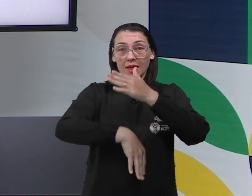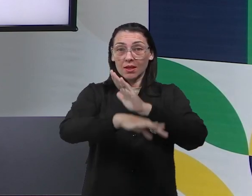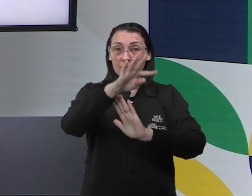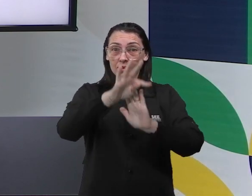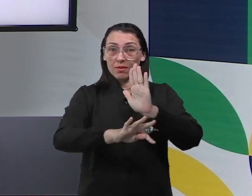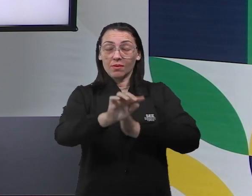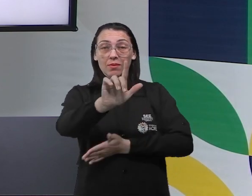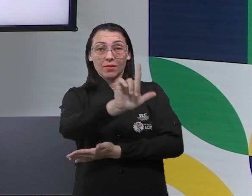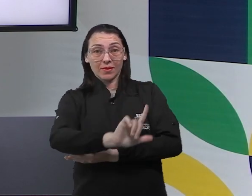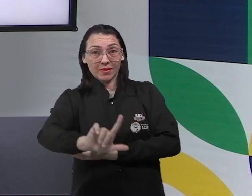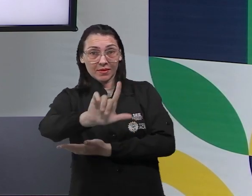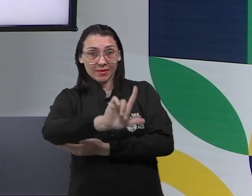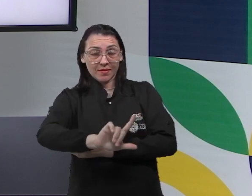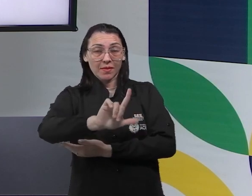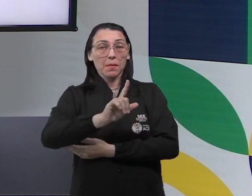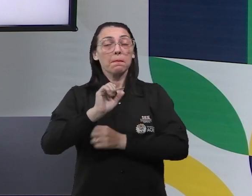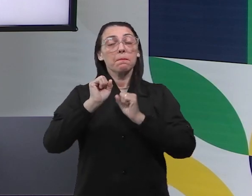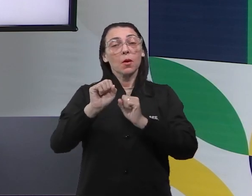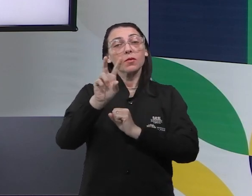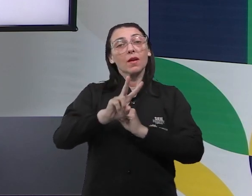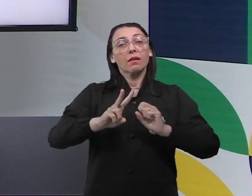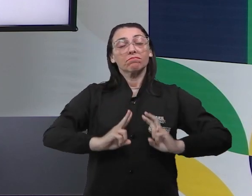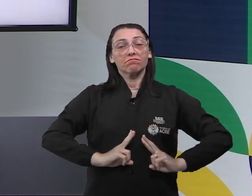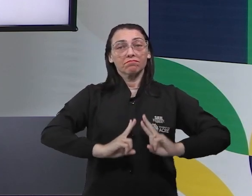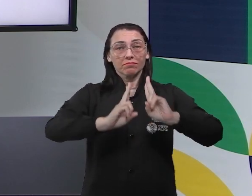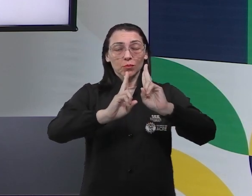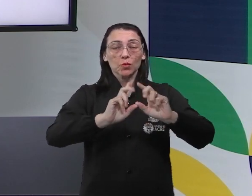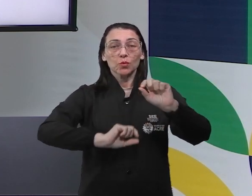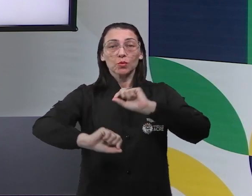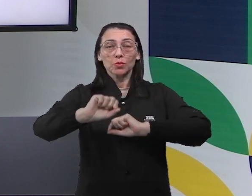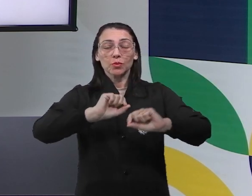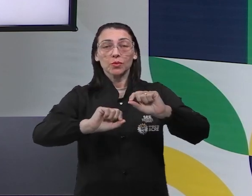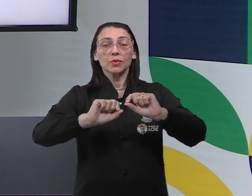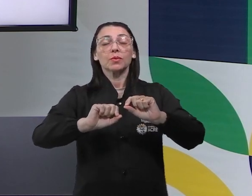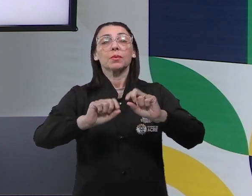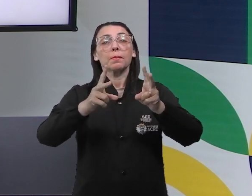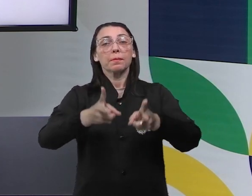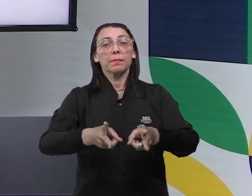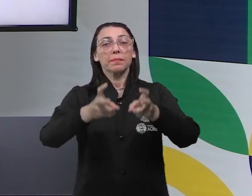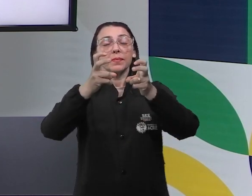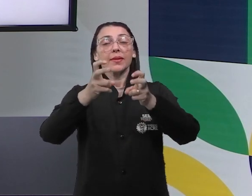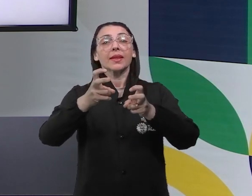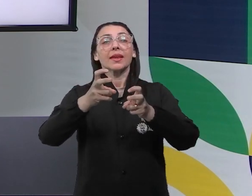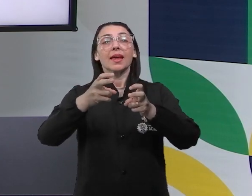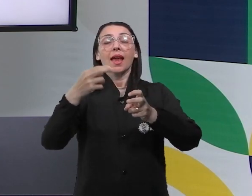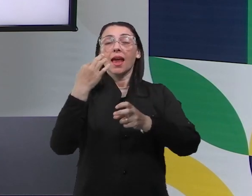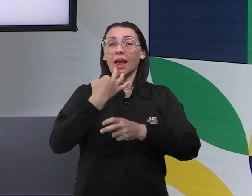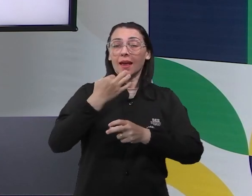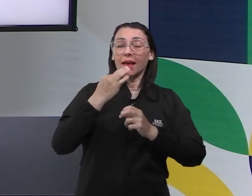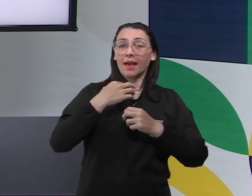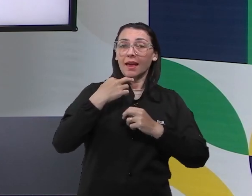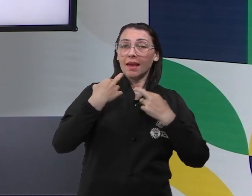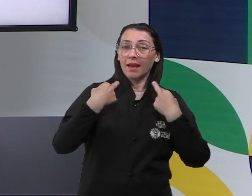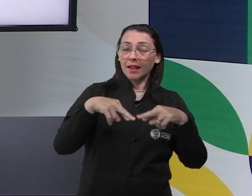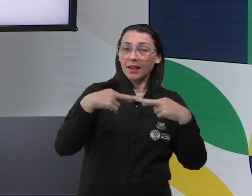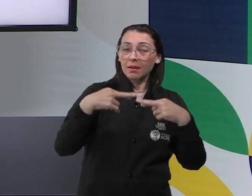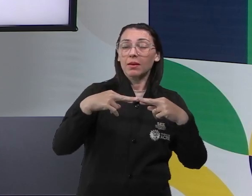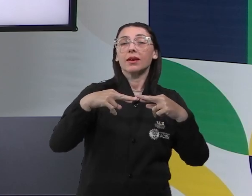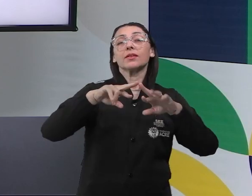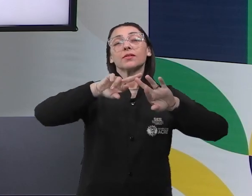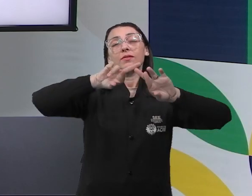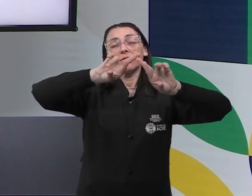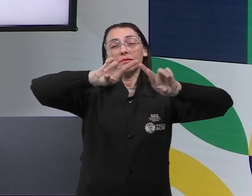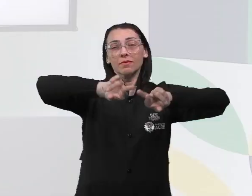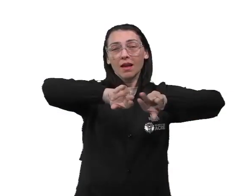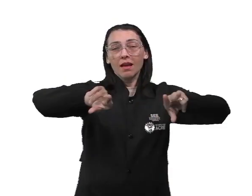obra, tá certo? Então a gente pode ver alguns recortes em que nós observamos críticas sociais, críticas de diversas temáticas, olha